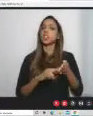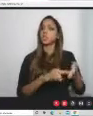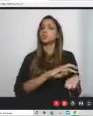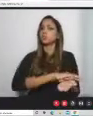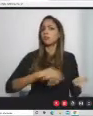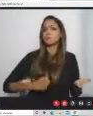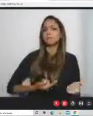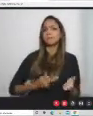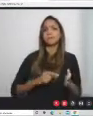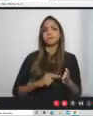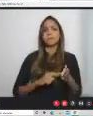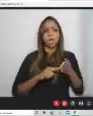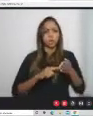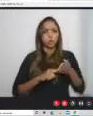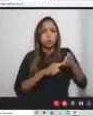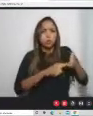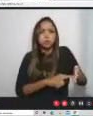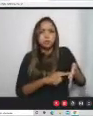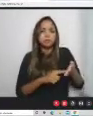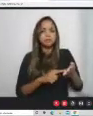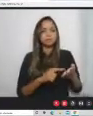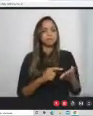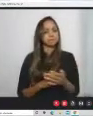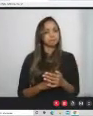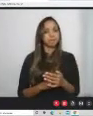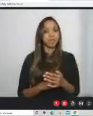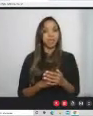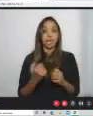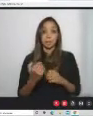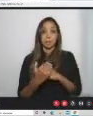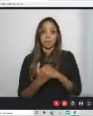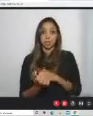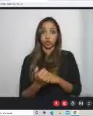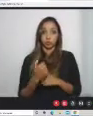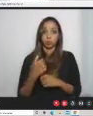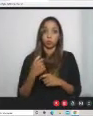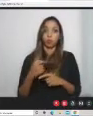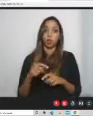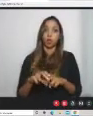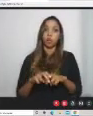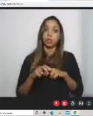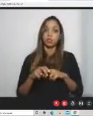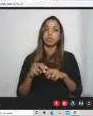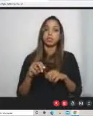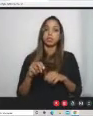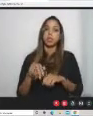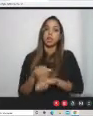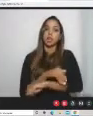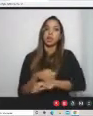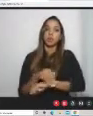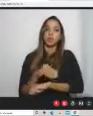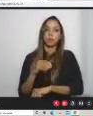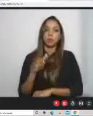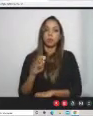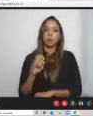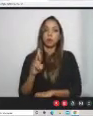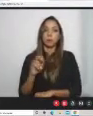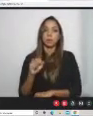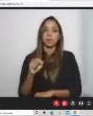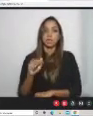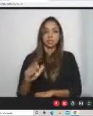Primeiramente, quando eu fui chamada, foi sobre a Avenida Brasil, que é uma que todos aqui conhecem, né, porque a gente anda